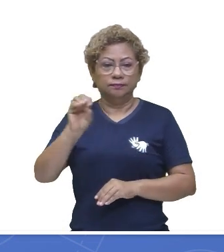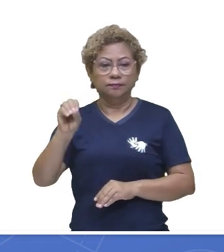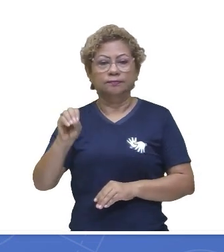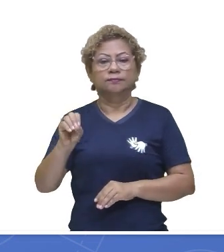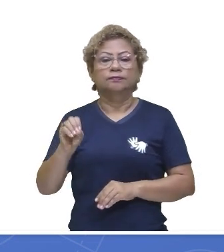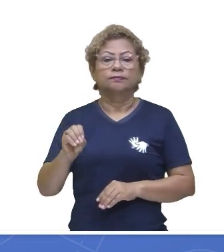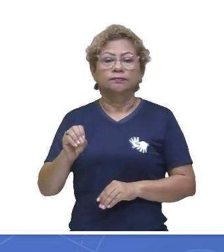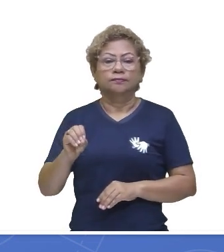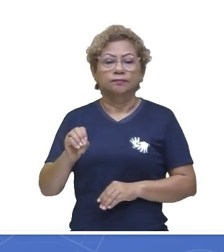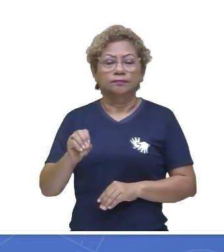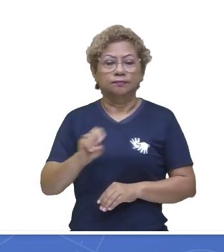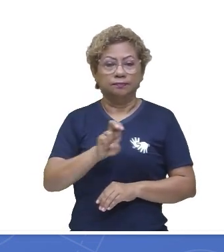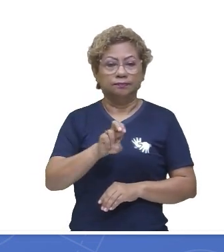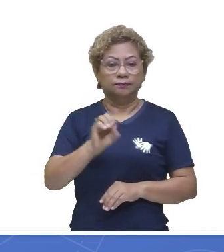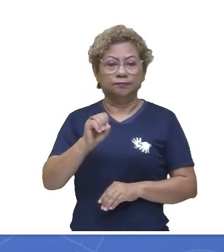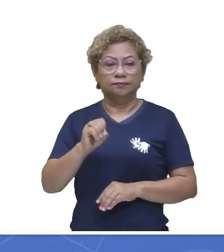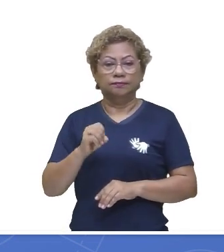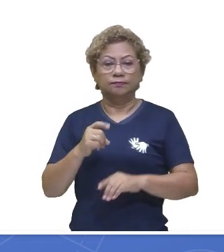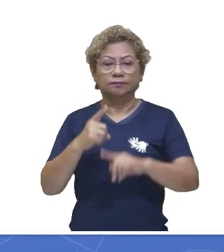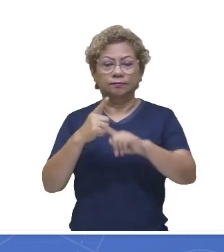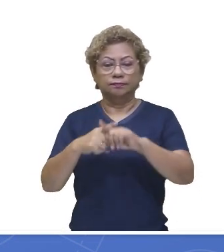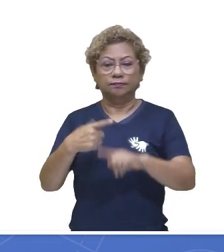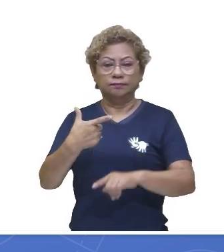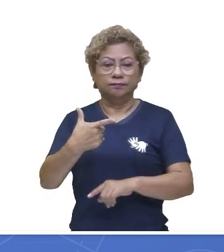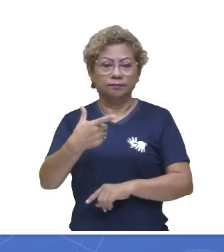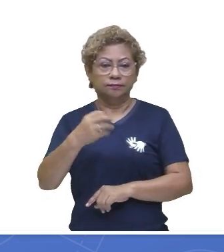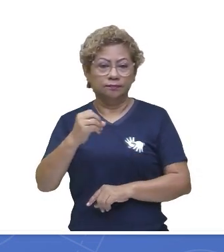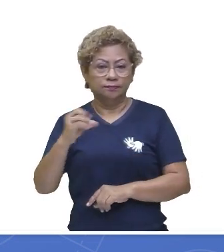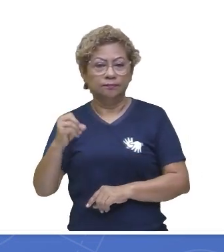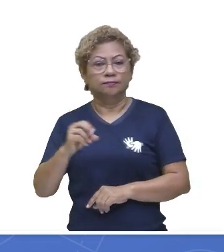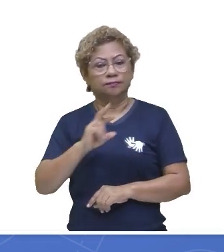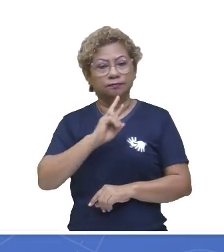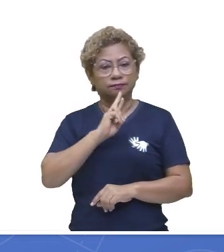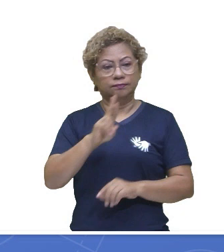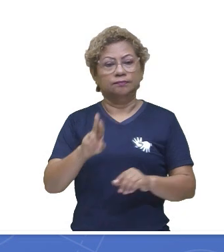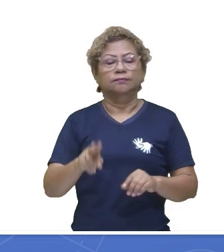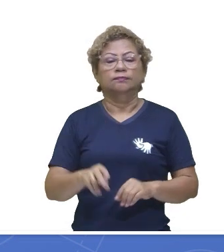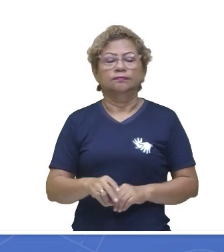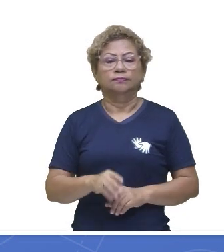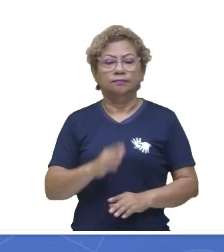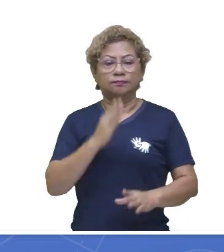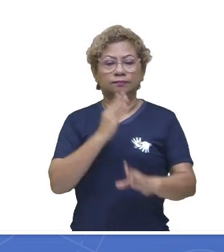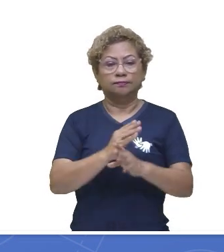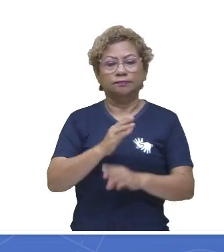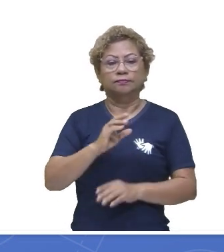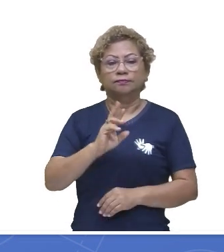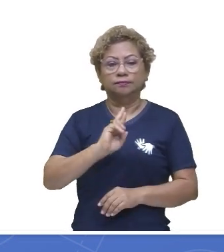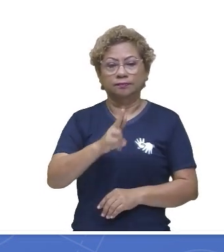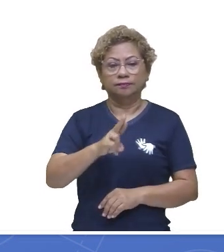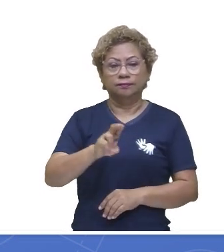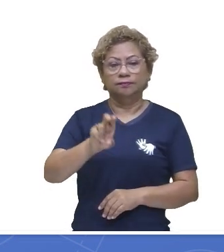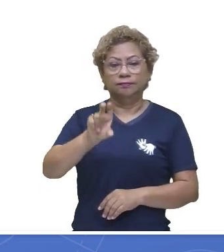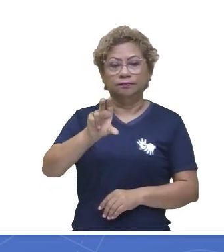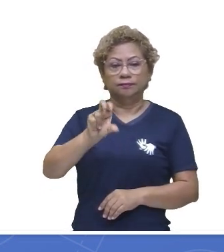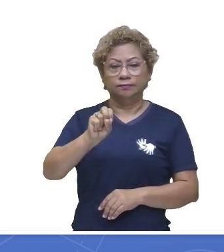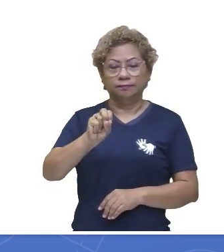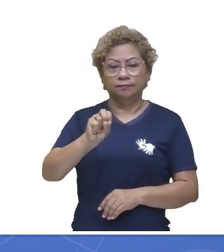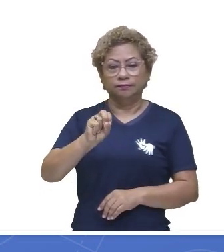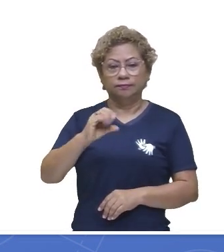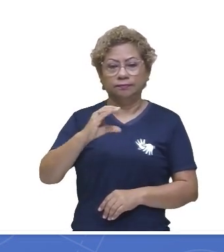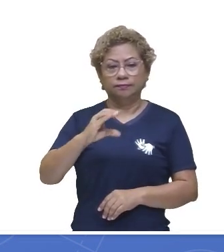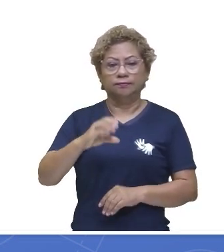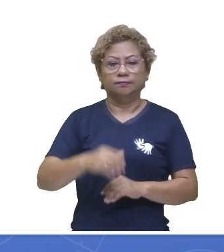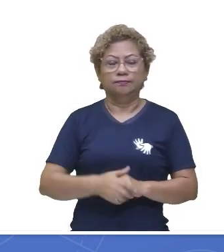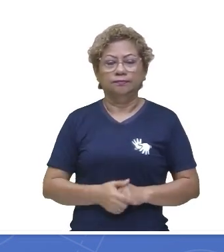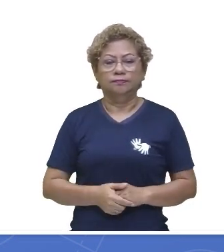é 25. Quando eu subtraio, o resultado então é 50 calorias. E agora eu